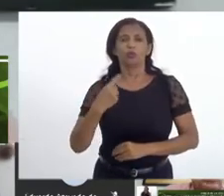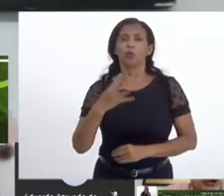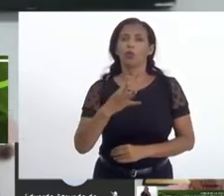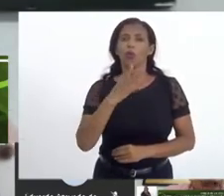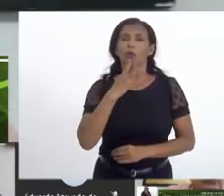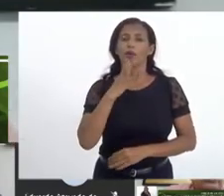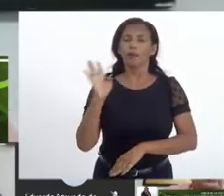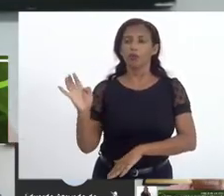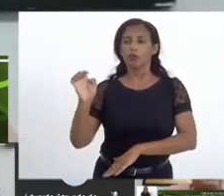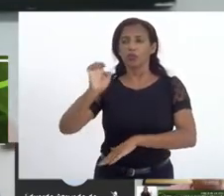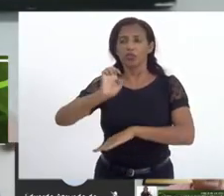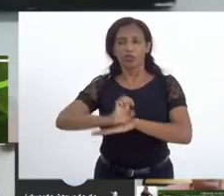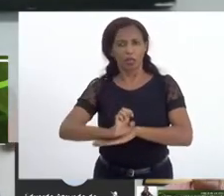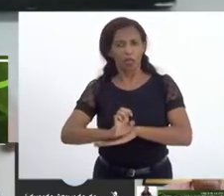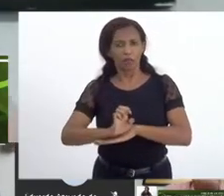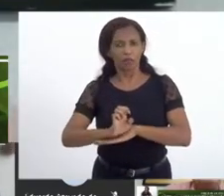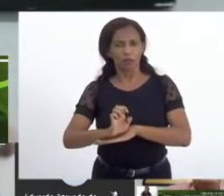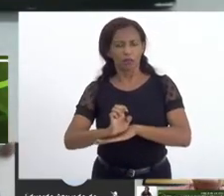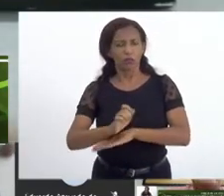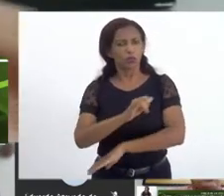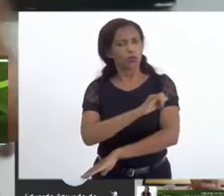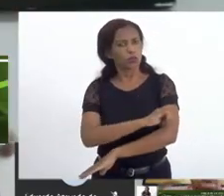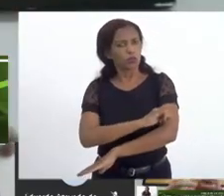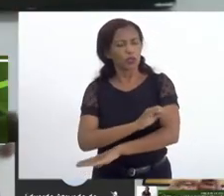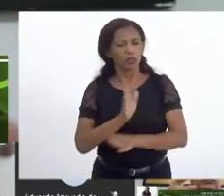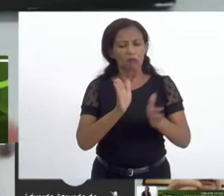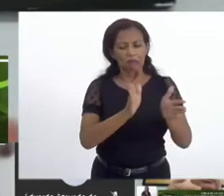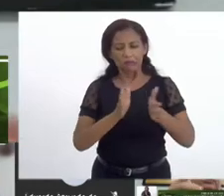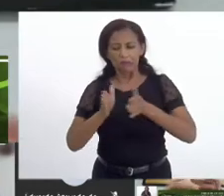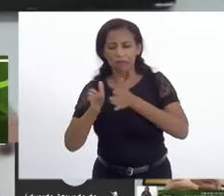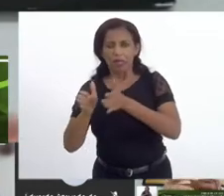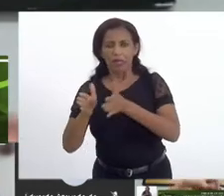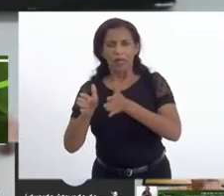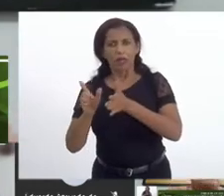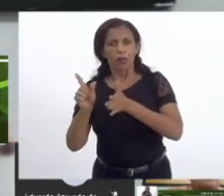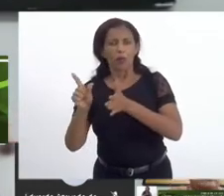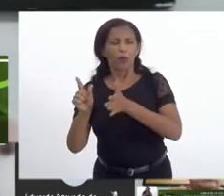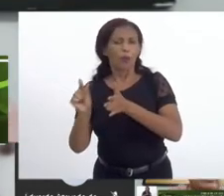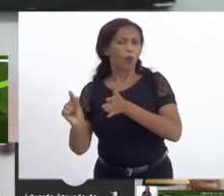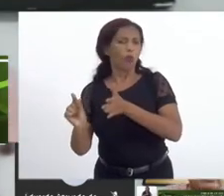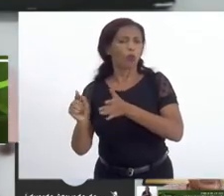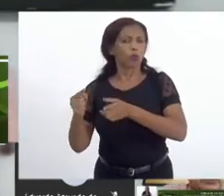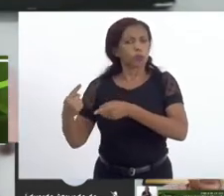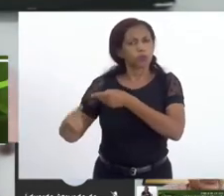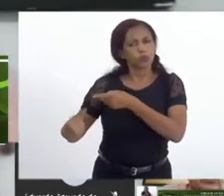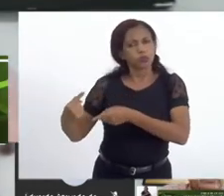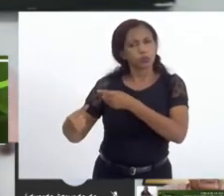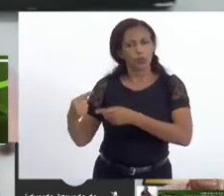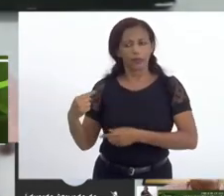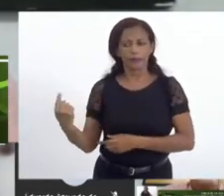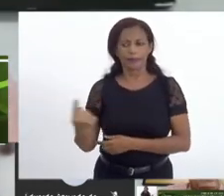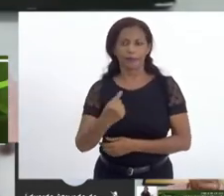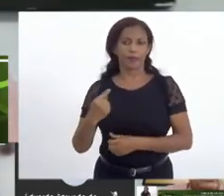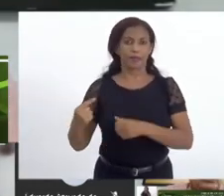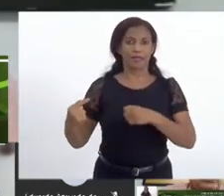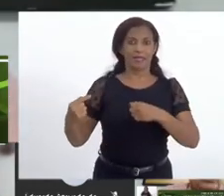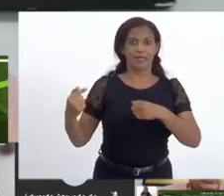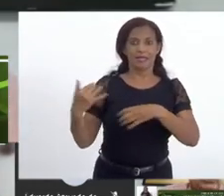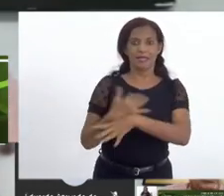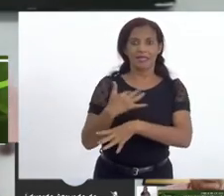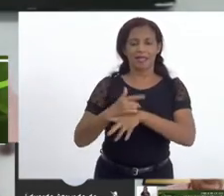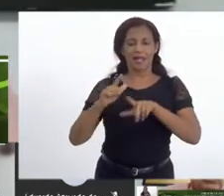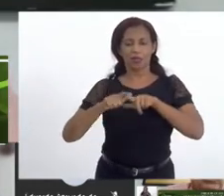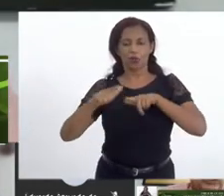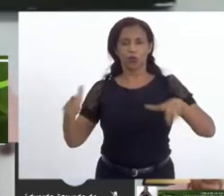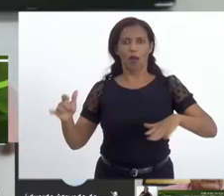do estado do Rio, né, e sair um pouco somente da discussão, né, da nossa grande cidade do Rio de